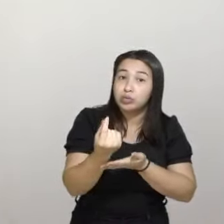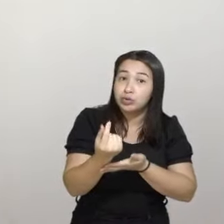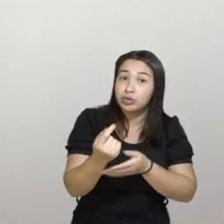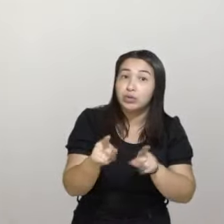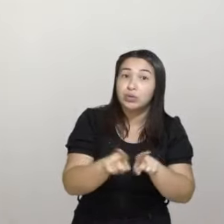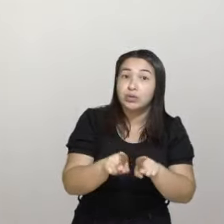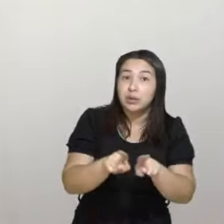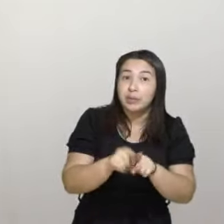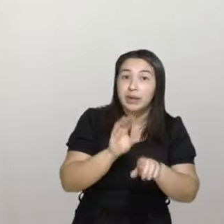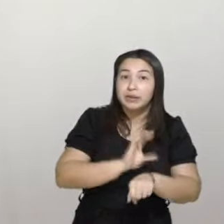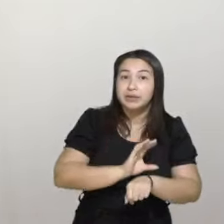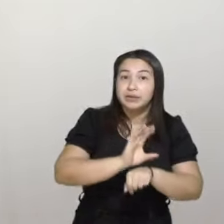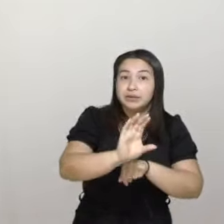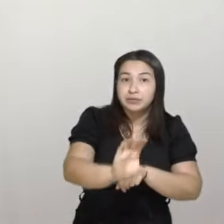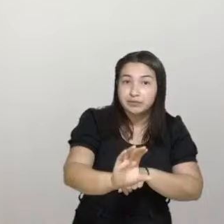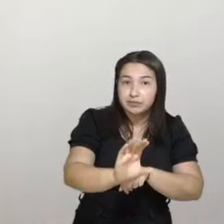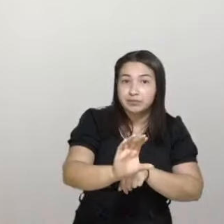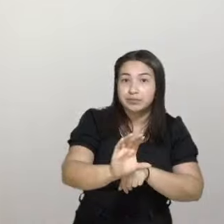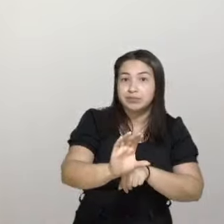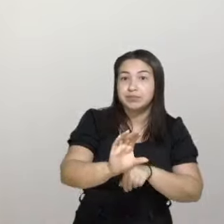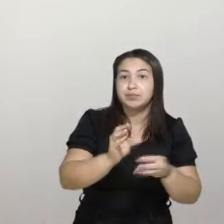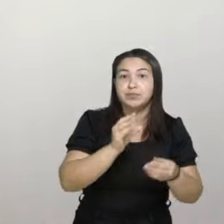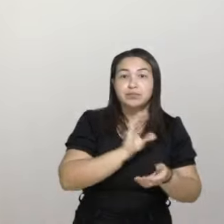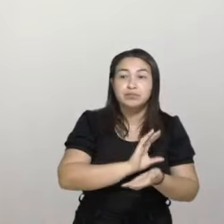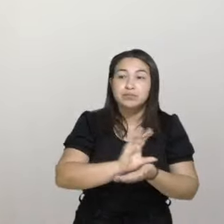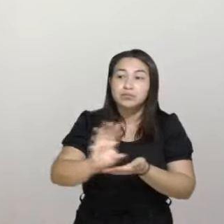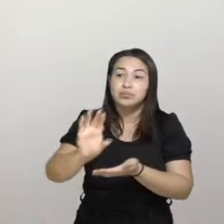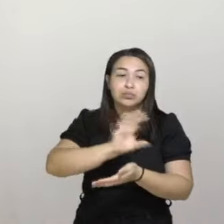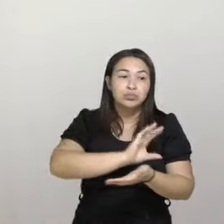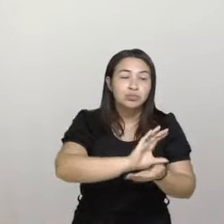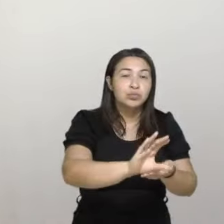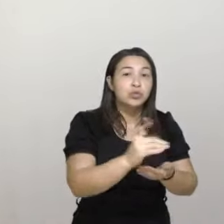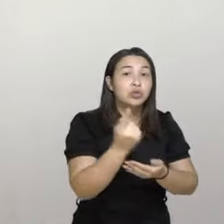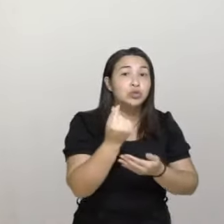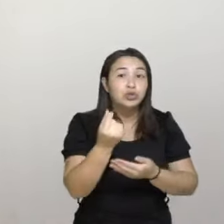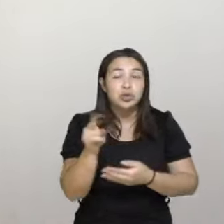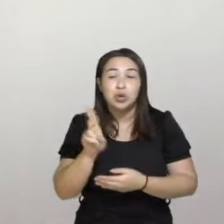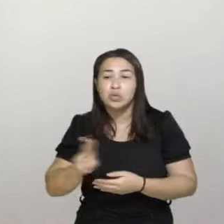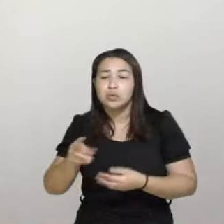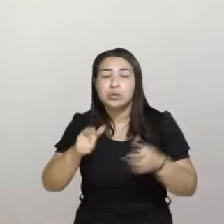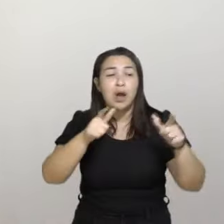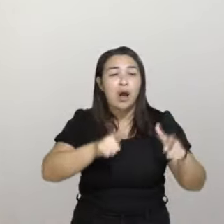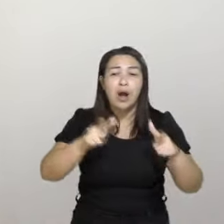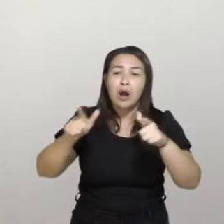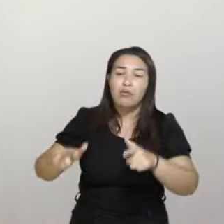de investimentos e de uso desse recurso a partir